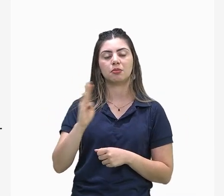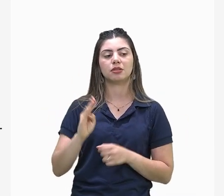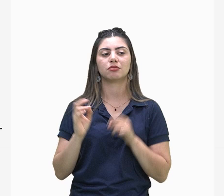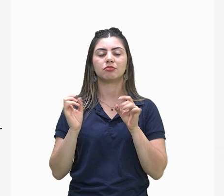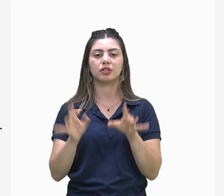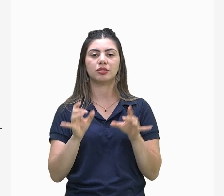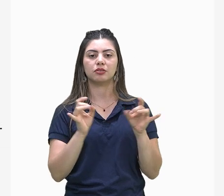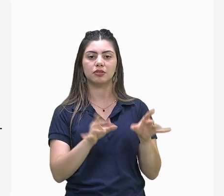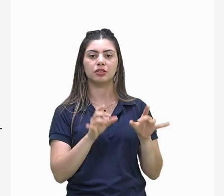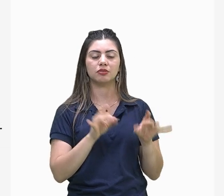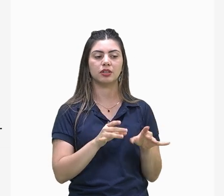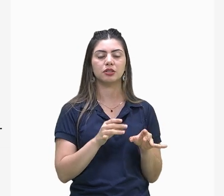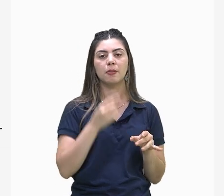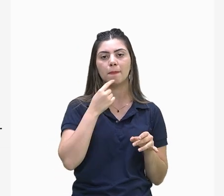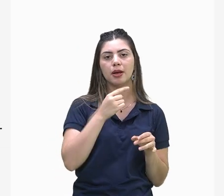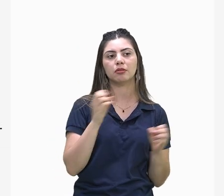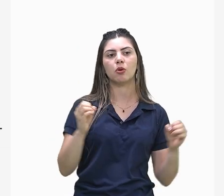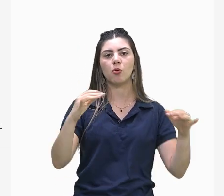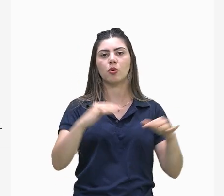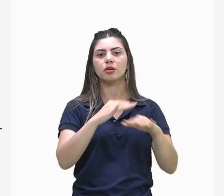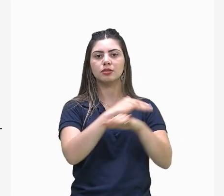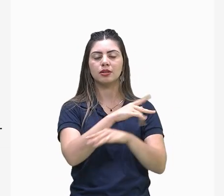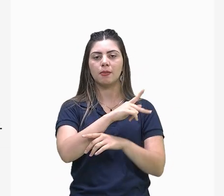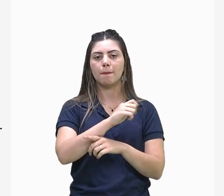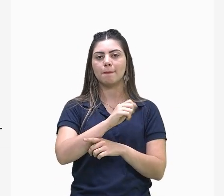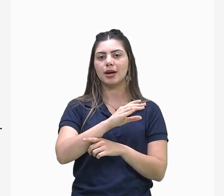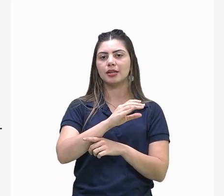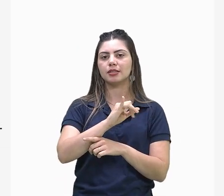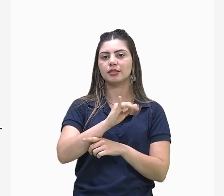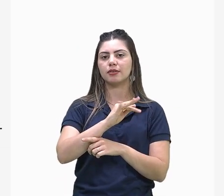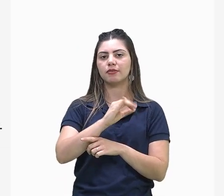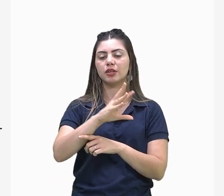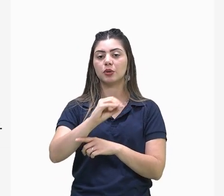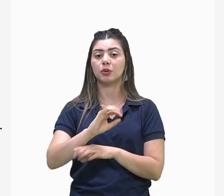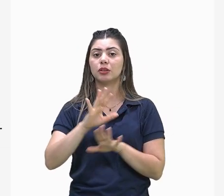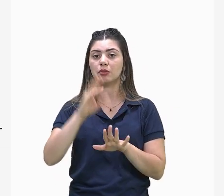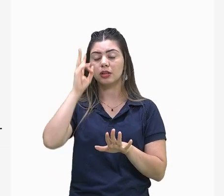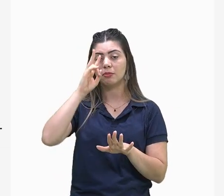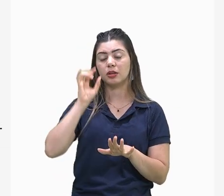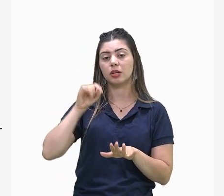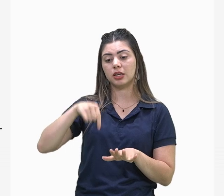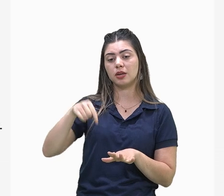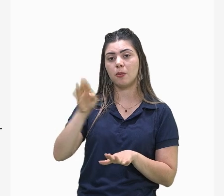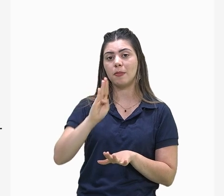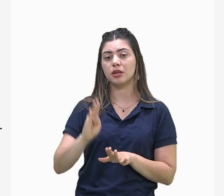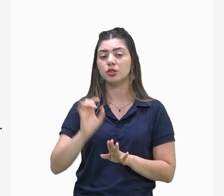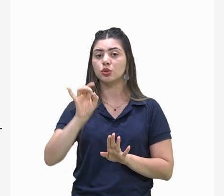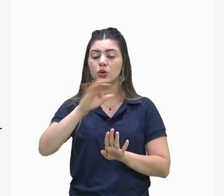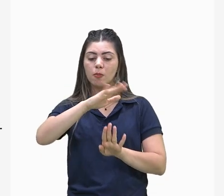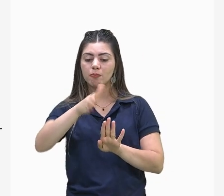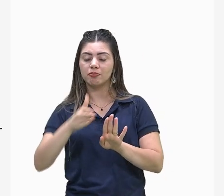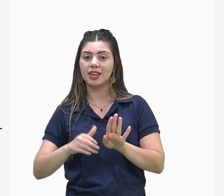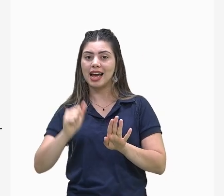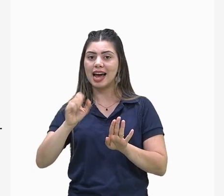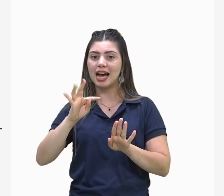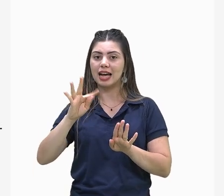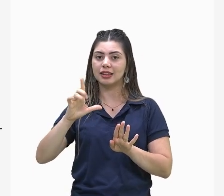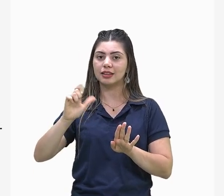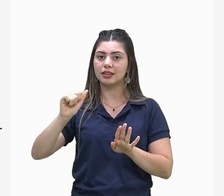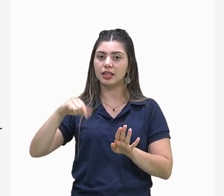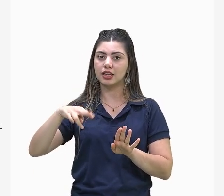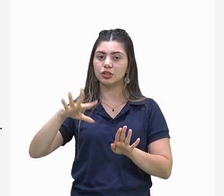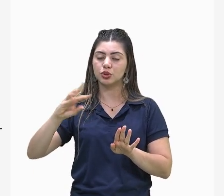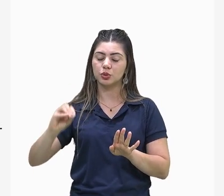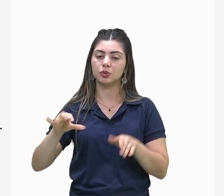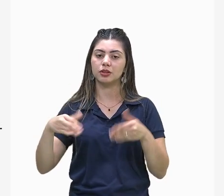para o Oceano Pacífico. Lembrando que o Brasil ele só é banhado pelo Oceano Atlântico. Então, esse corredor acaba realmente